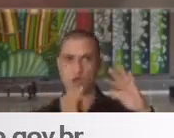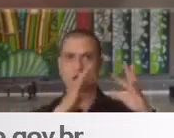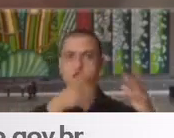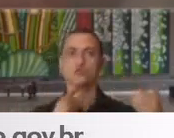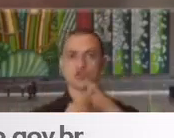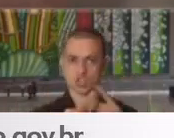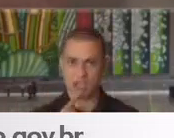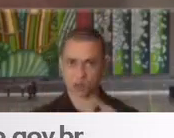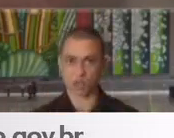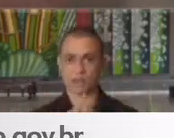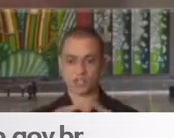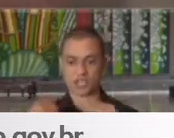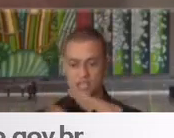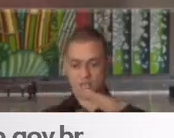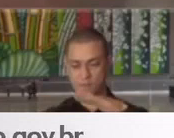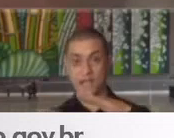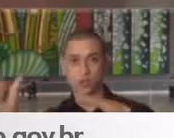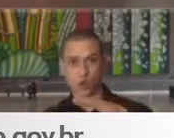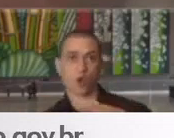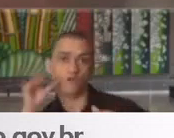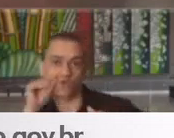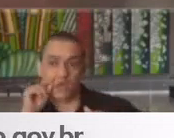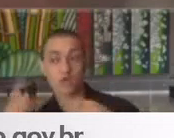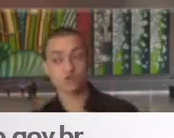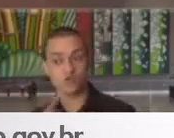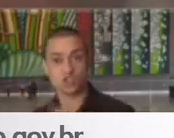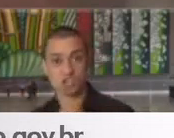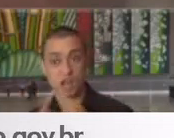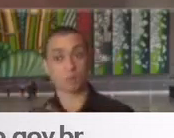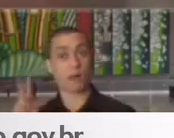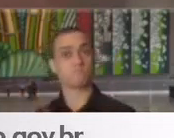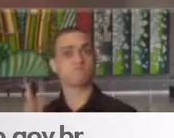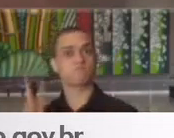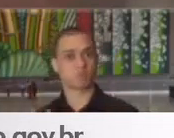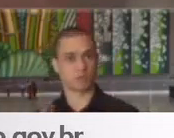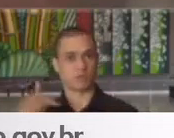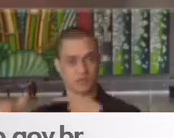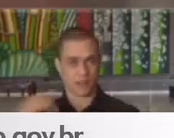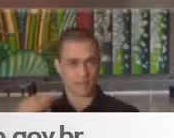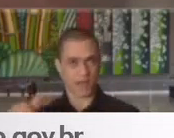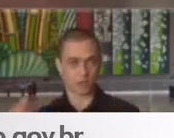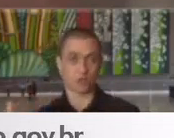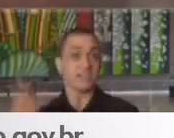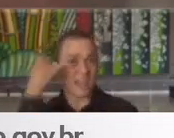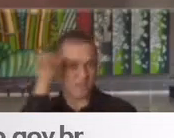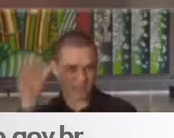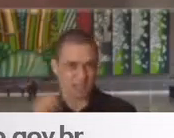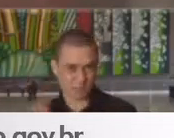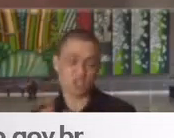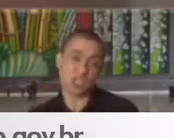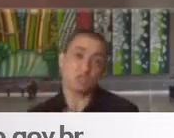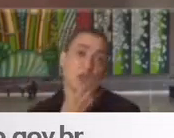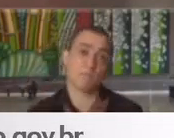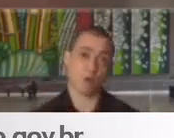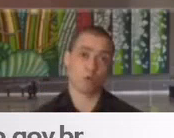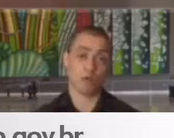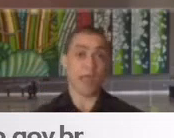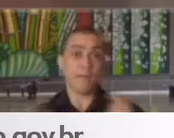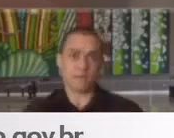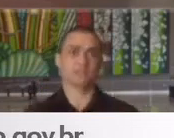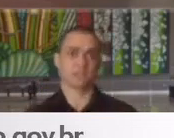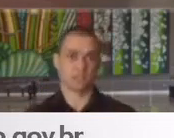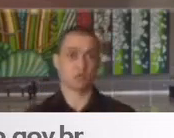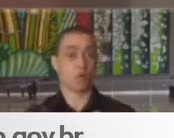entre empregadores e trabalhadores, para preservar empregos e evitar demissões, elas são bem-vindas, elas são necessárias, elas